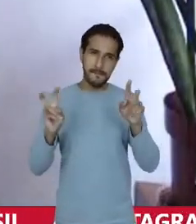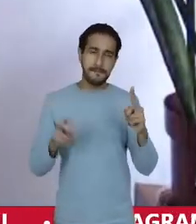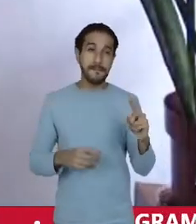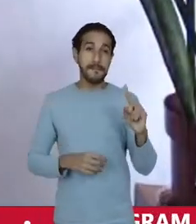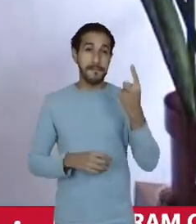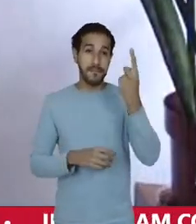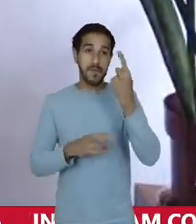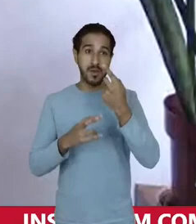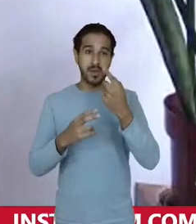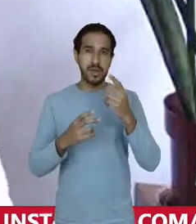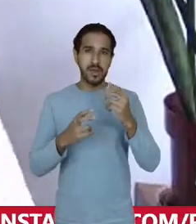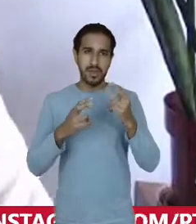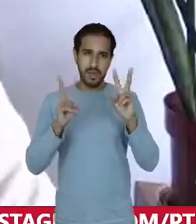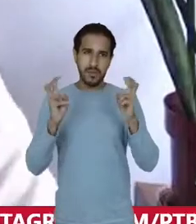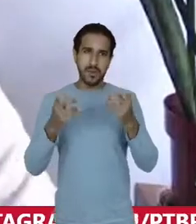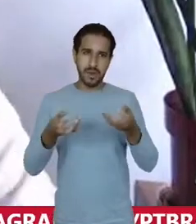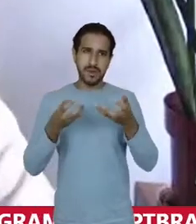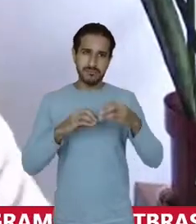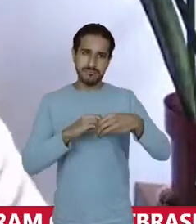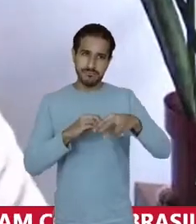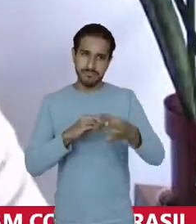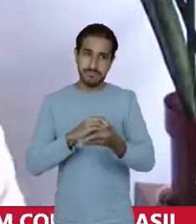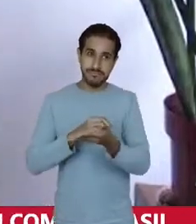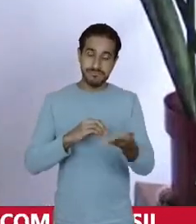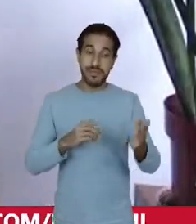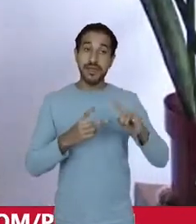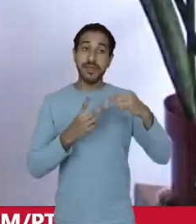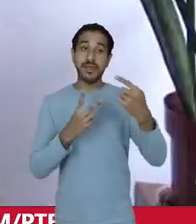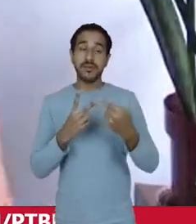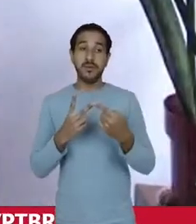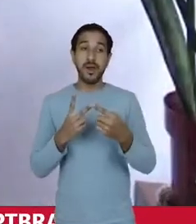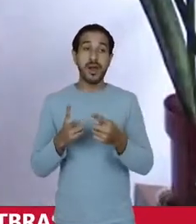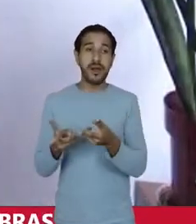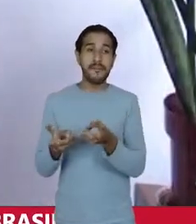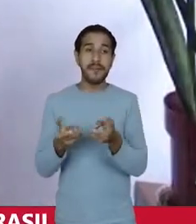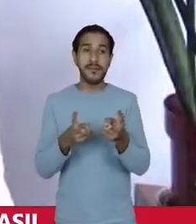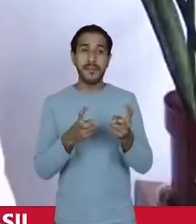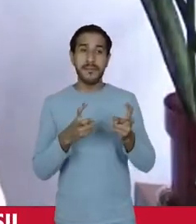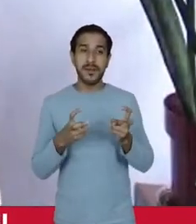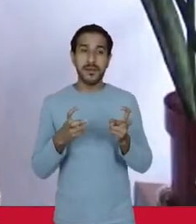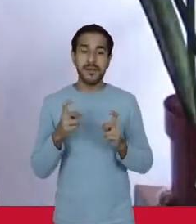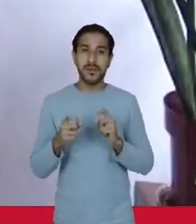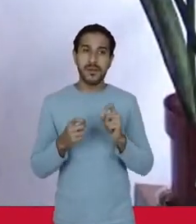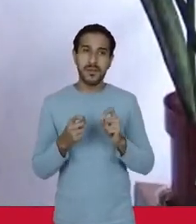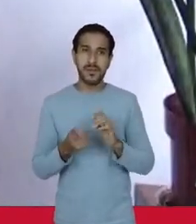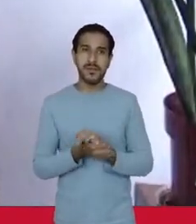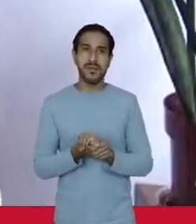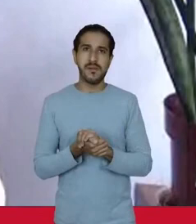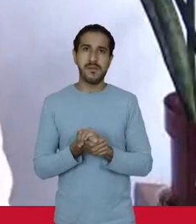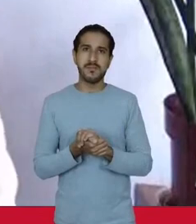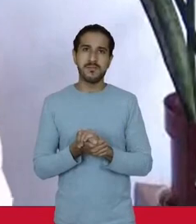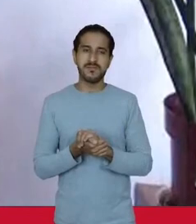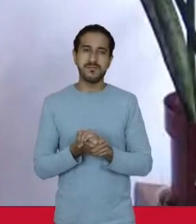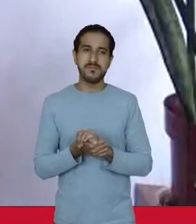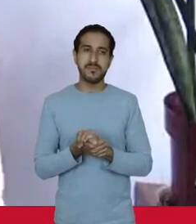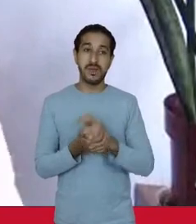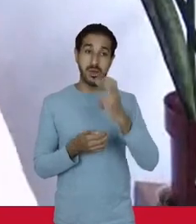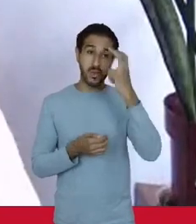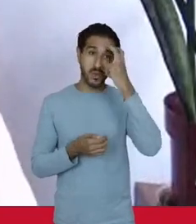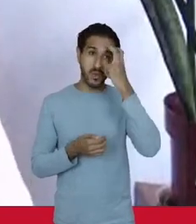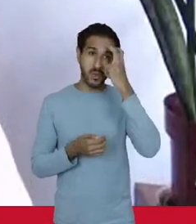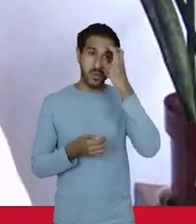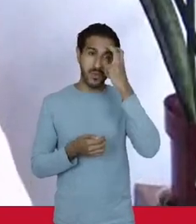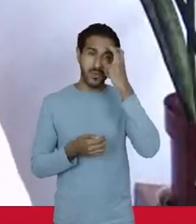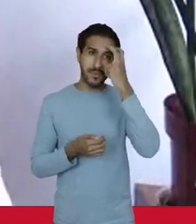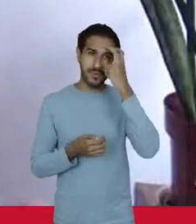primeiro grande tema que eu queria colocar aqui. Depois é o reconhecimento, né, da